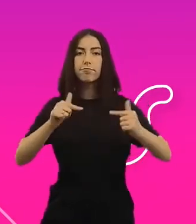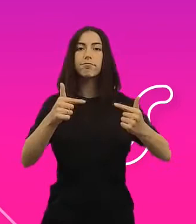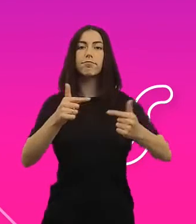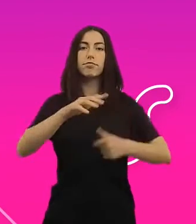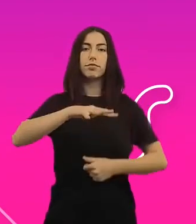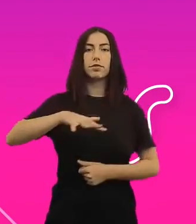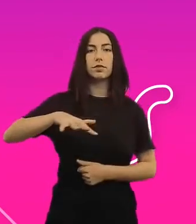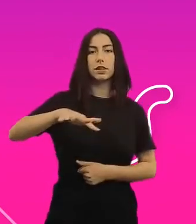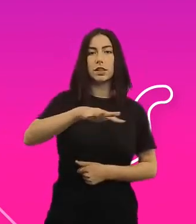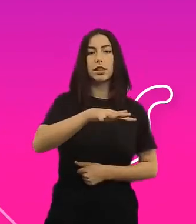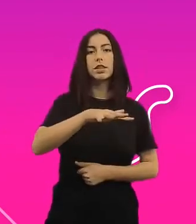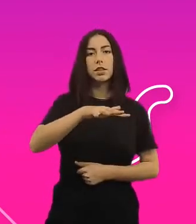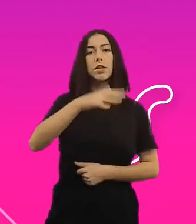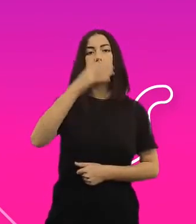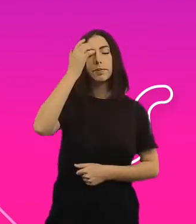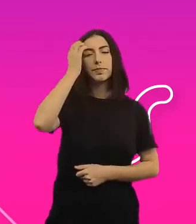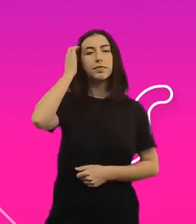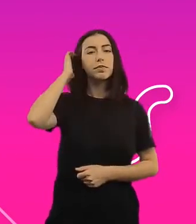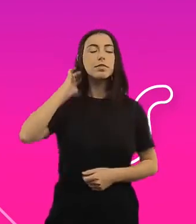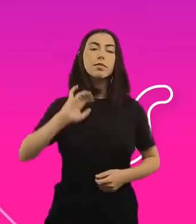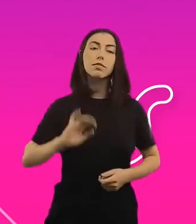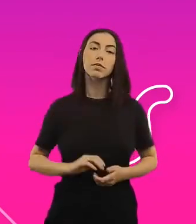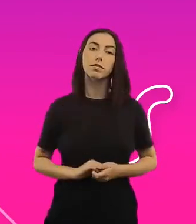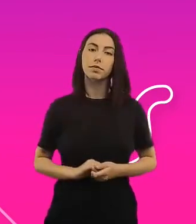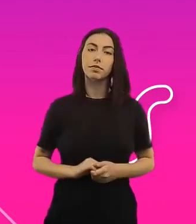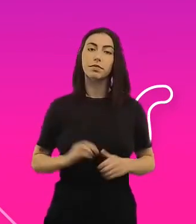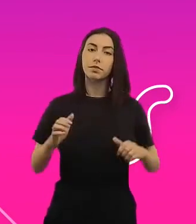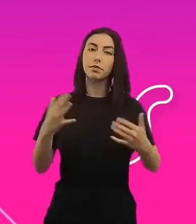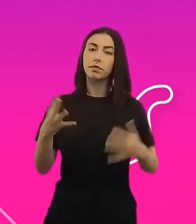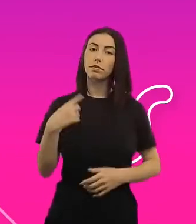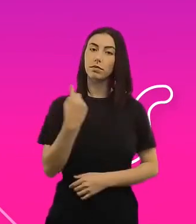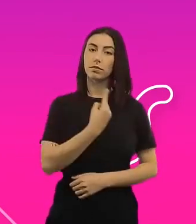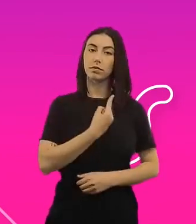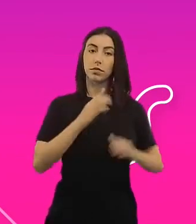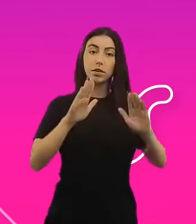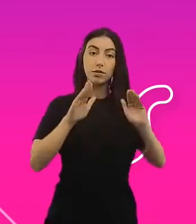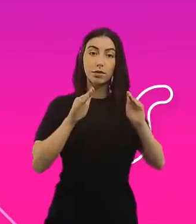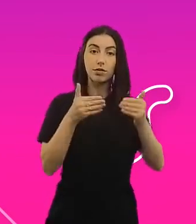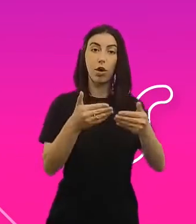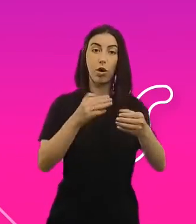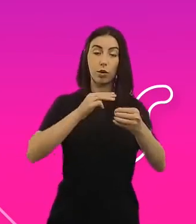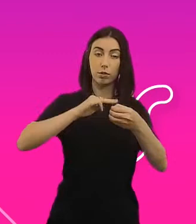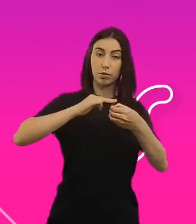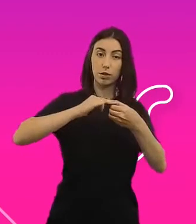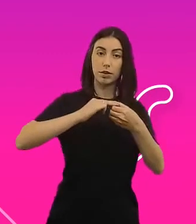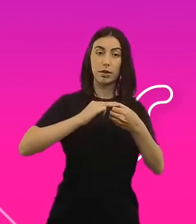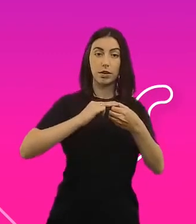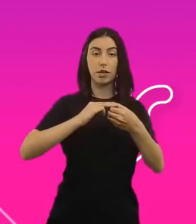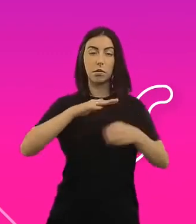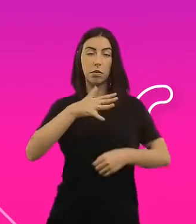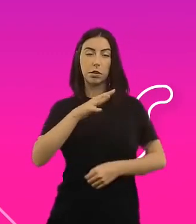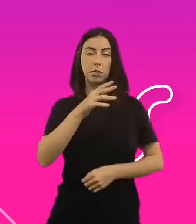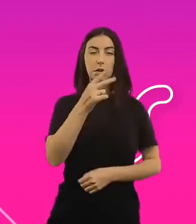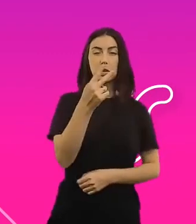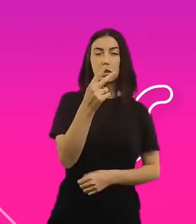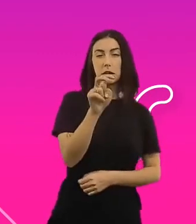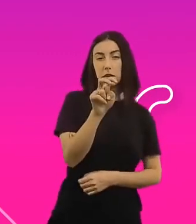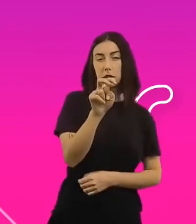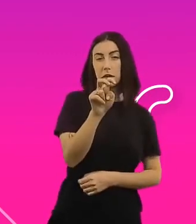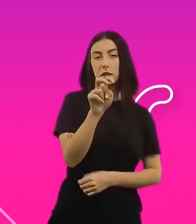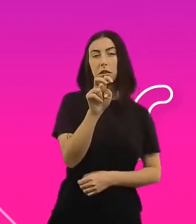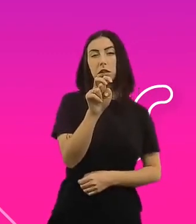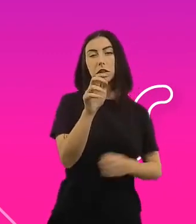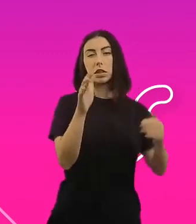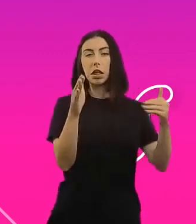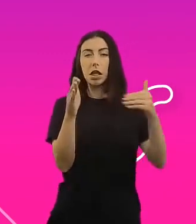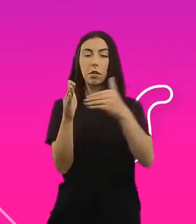do seu empreendimento. Então, aqui a gente focou em municípios entre 5 mil e 20 mil habitantes, que estão, na sua grande maioria,